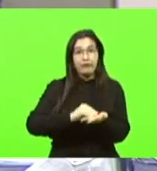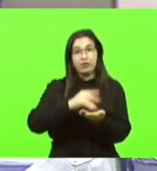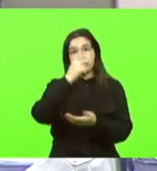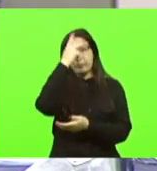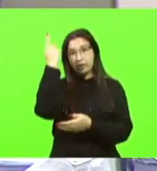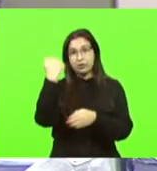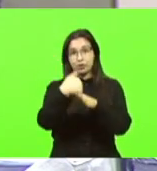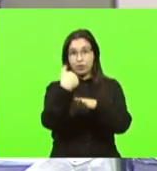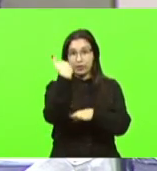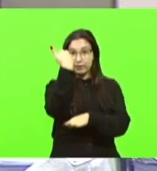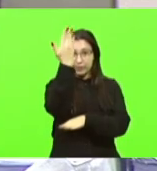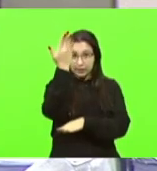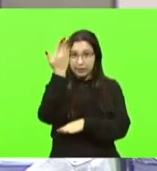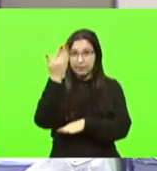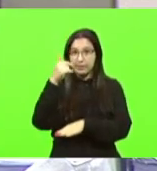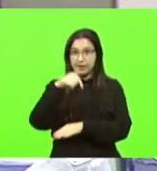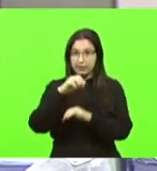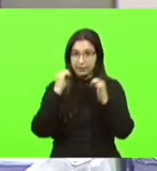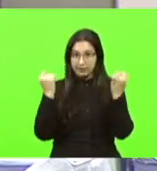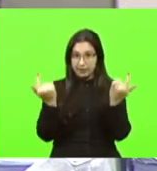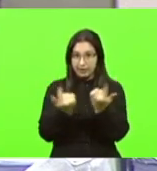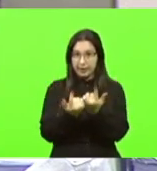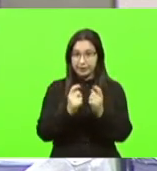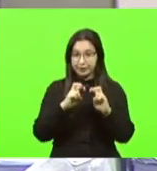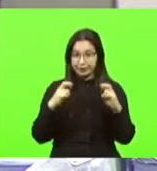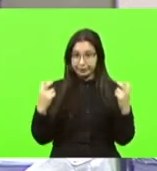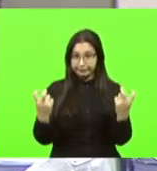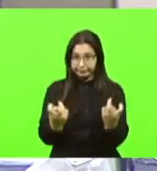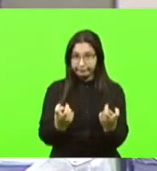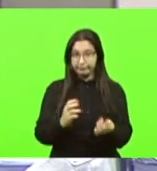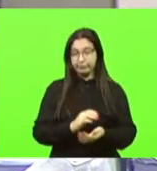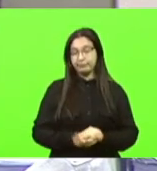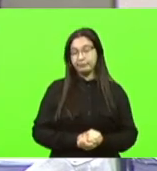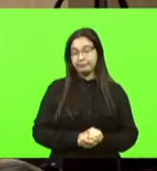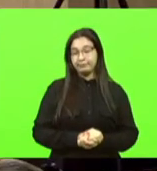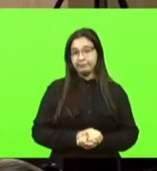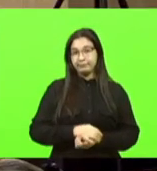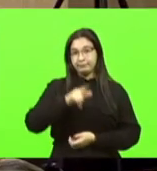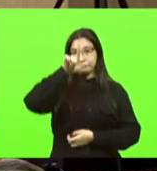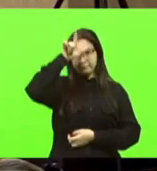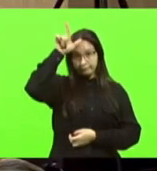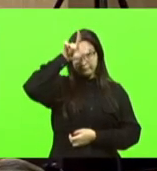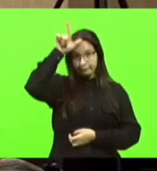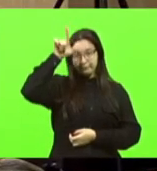Plenário é uma palavra Deputado Sargento Lima